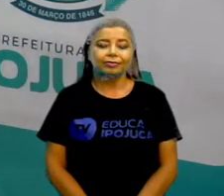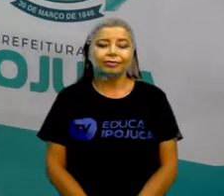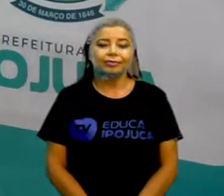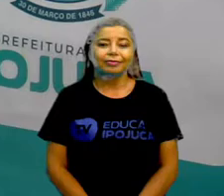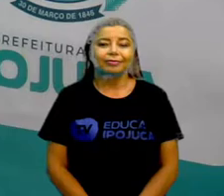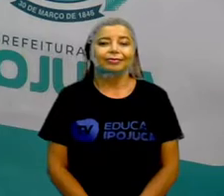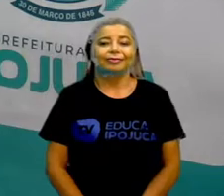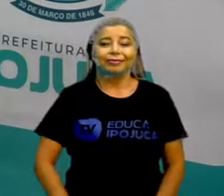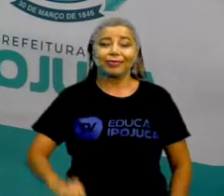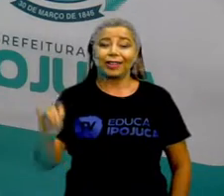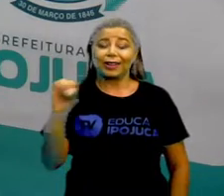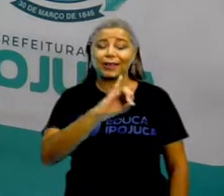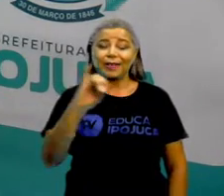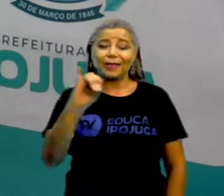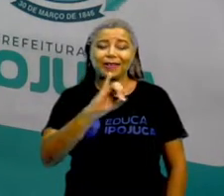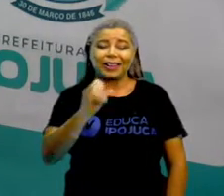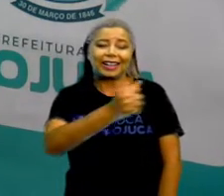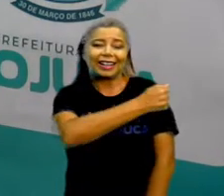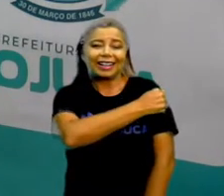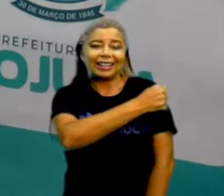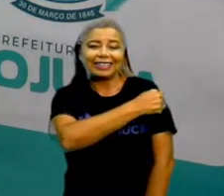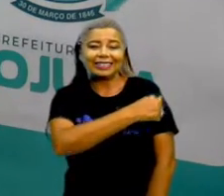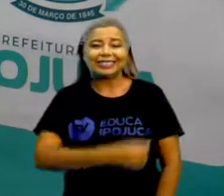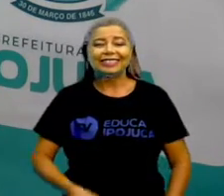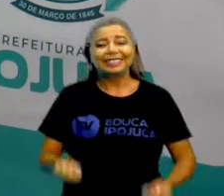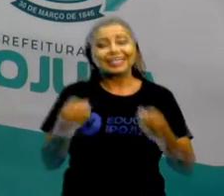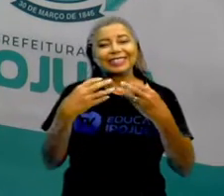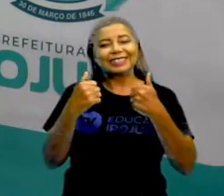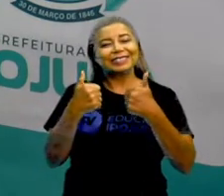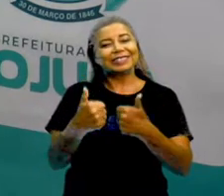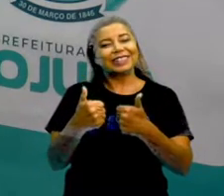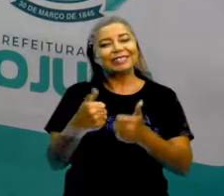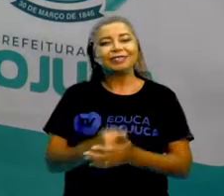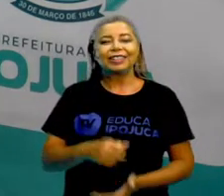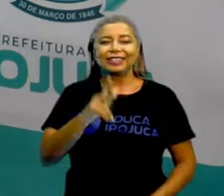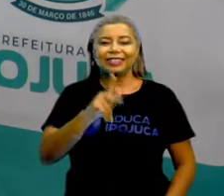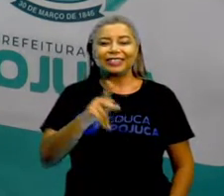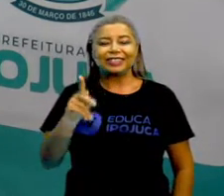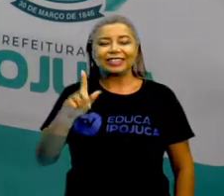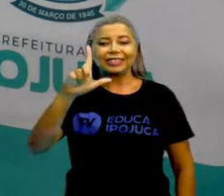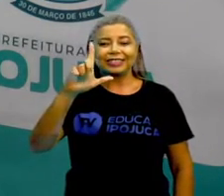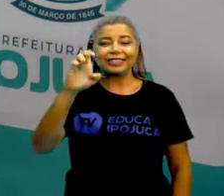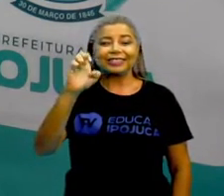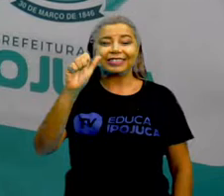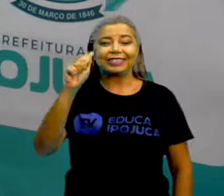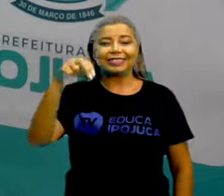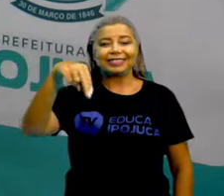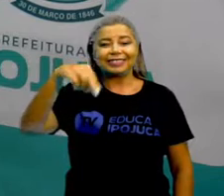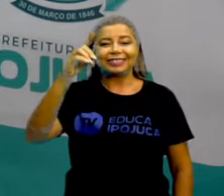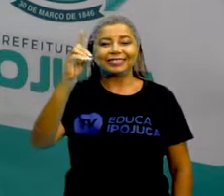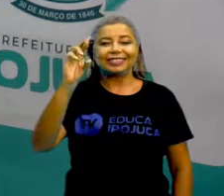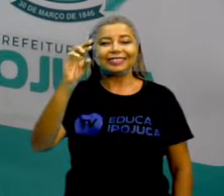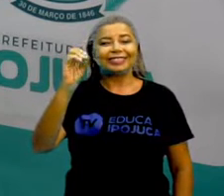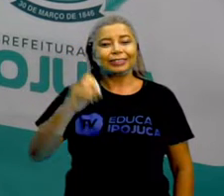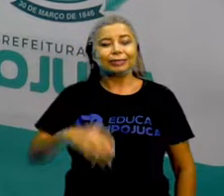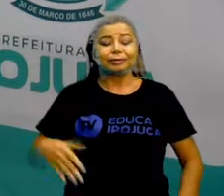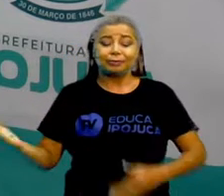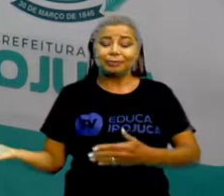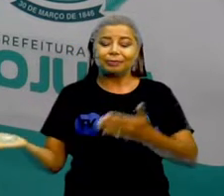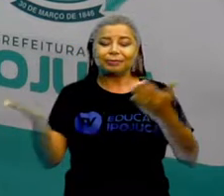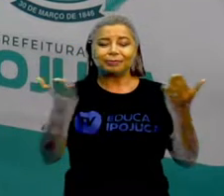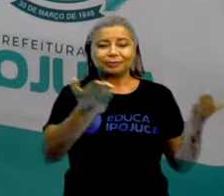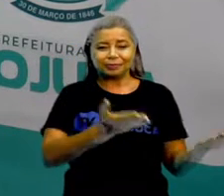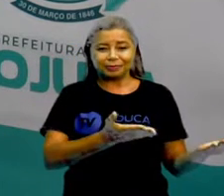Hello, students! Como vocês estão? Aqui é o Teacher Leandro e sejam bem-vindos a mais uma aula de língua